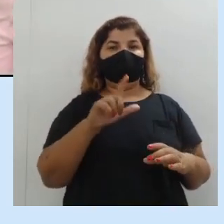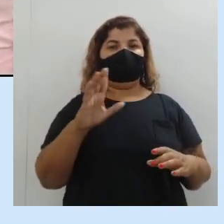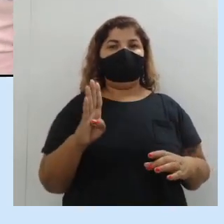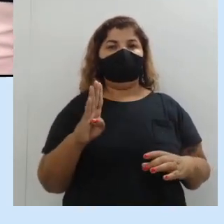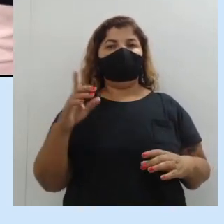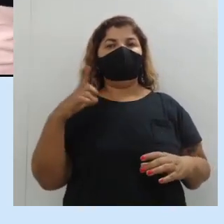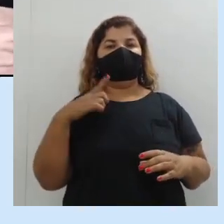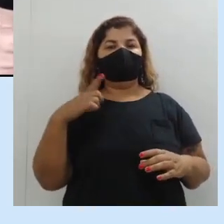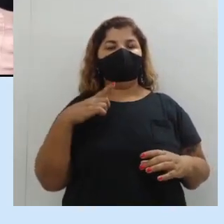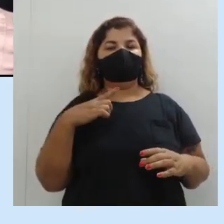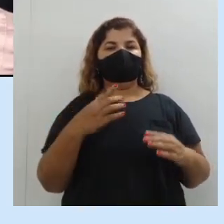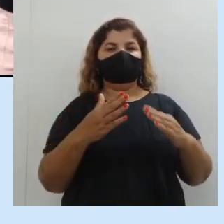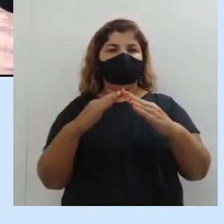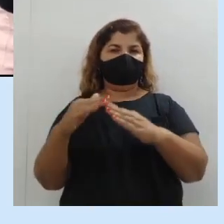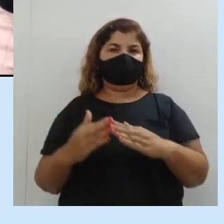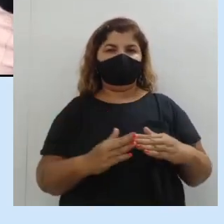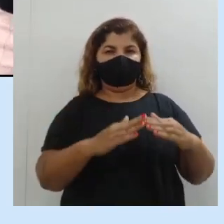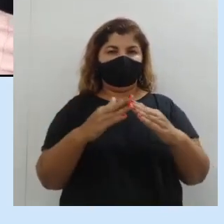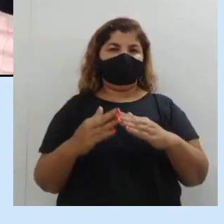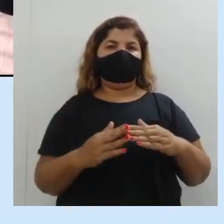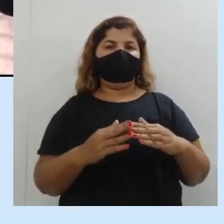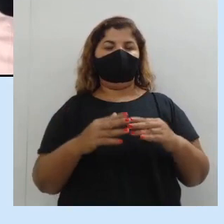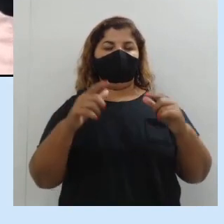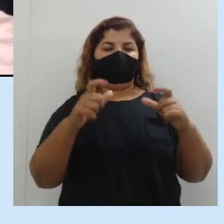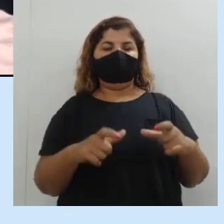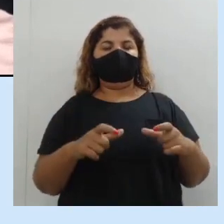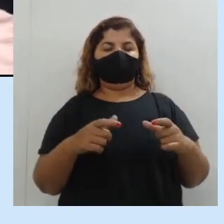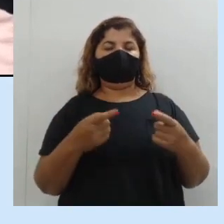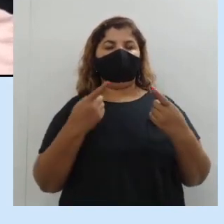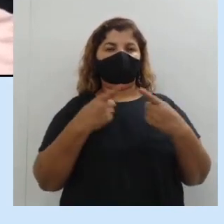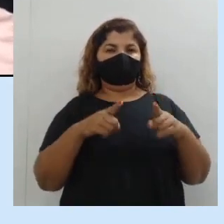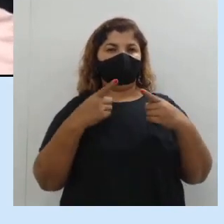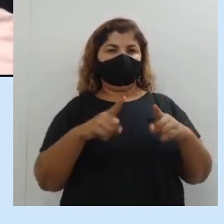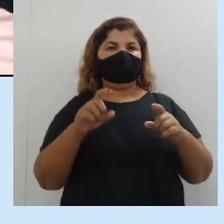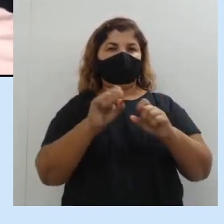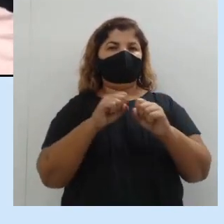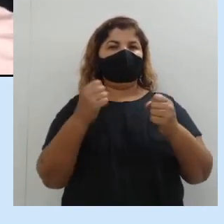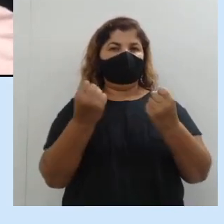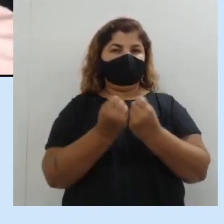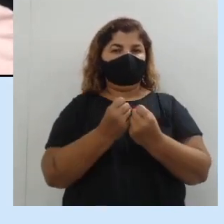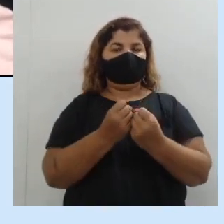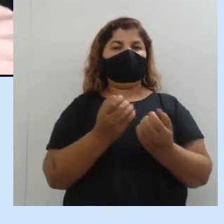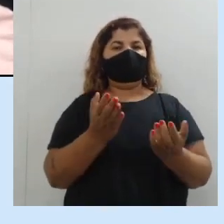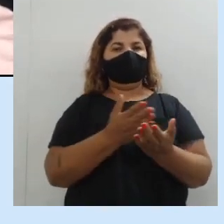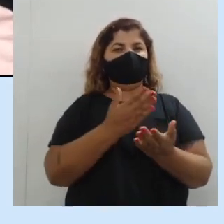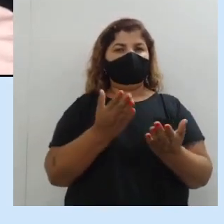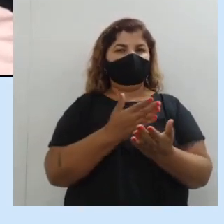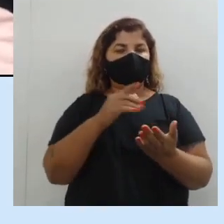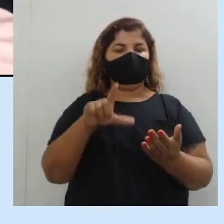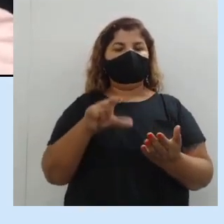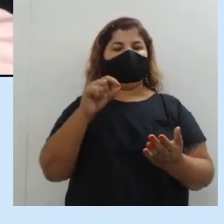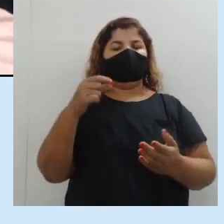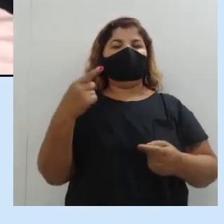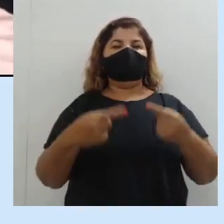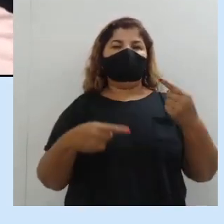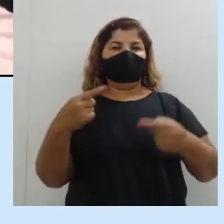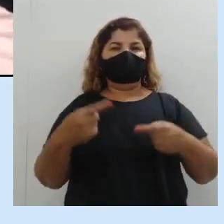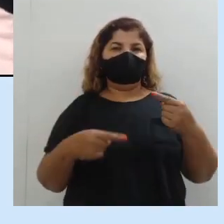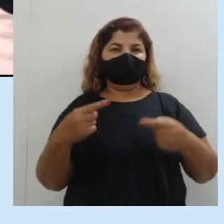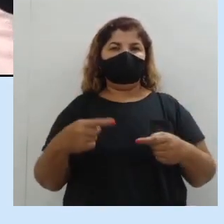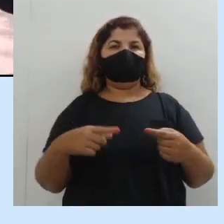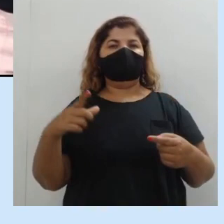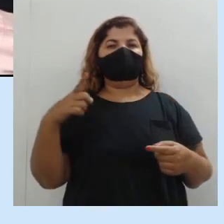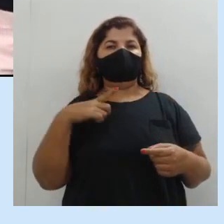o subúrbio como espaço da ação e da crítica social. No livro, tal escolha política do autor